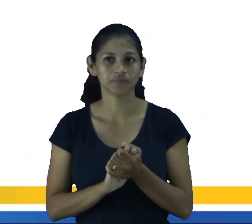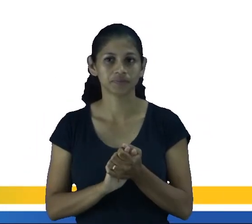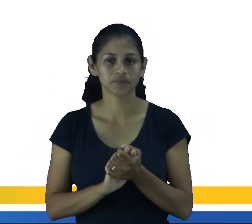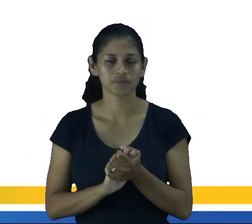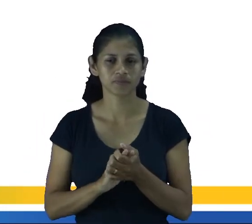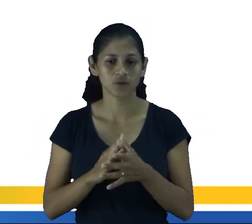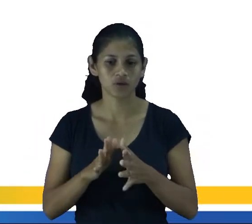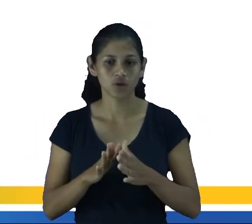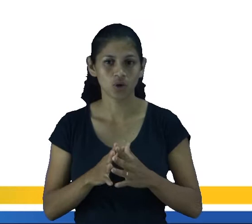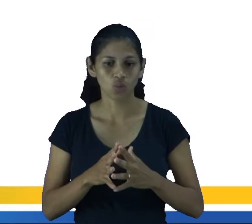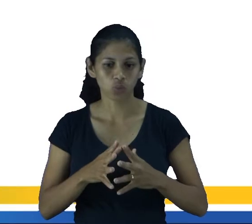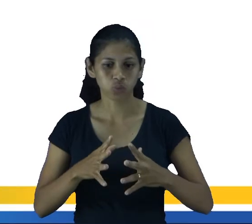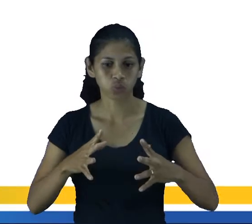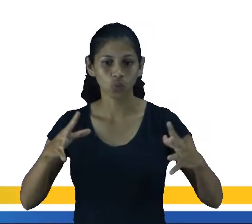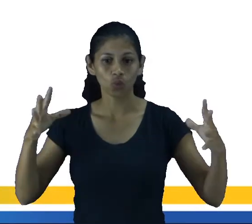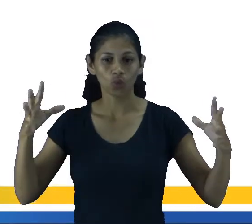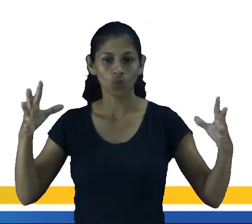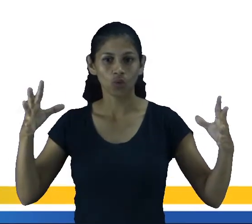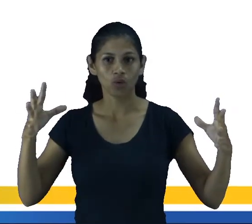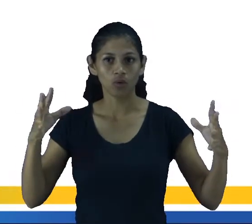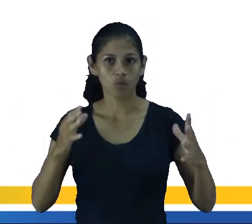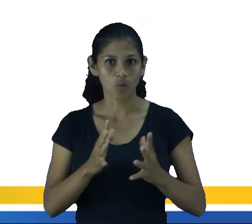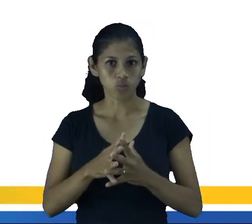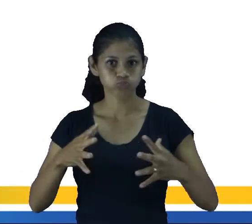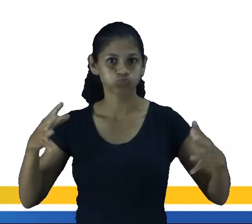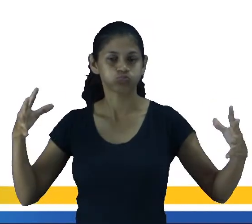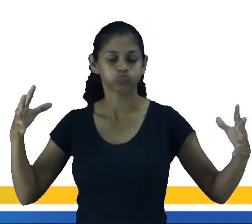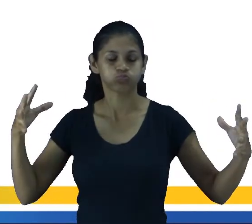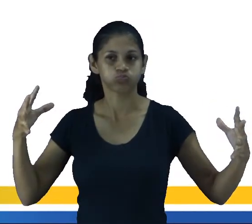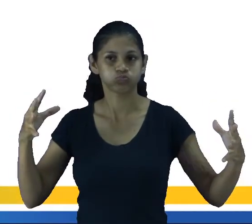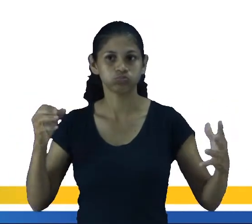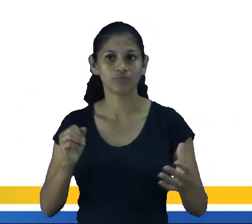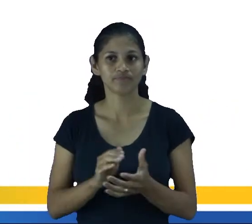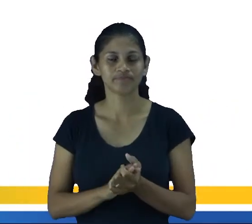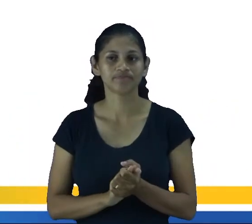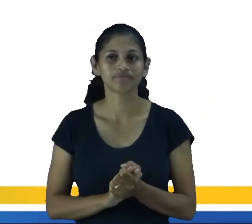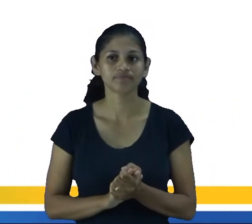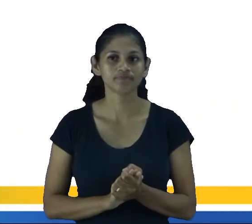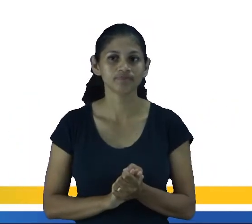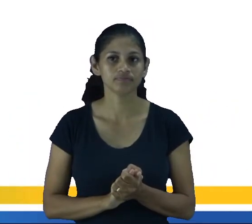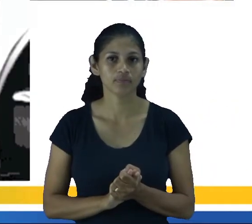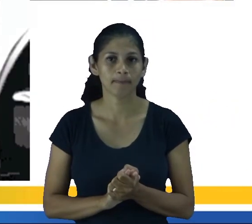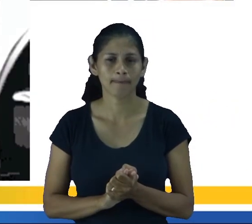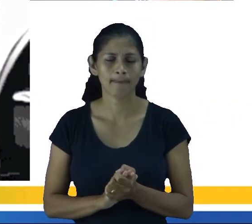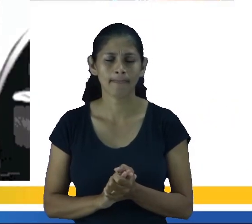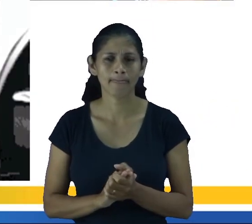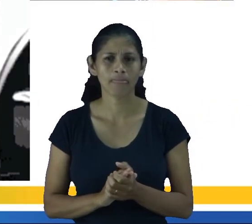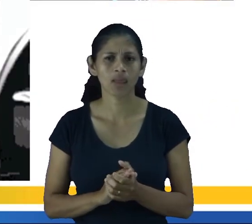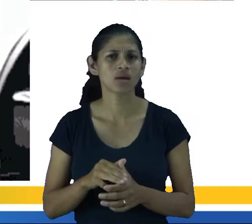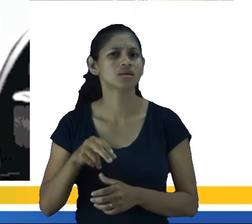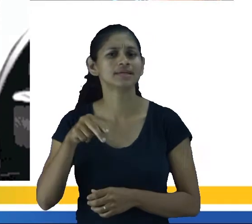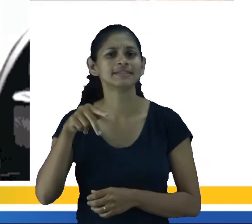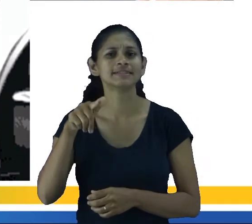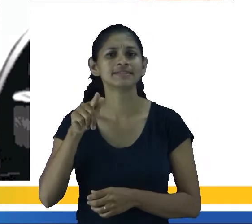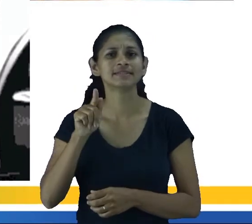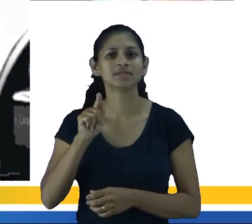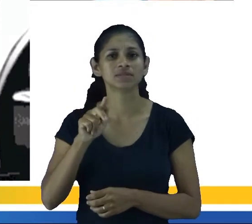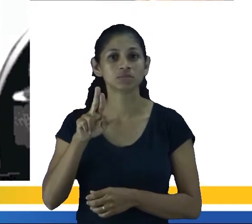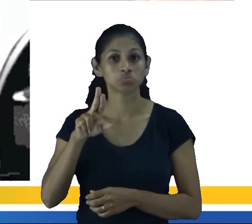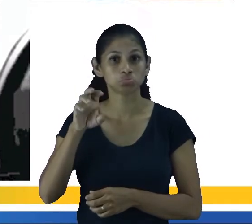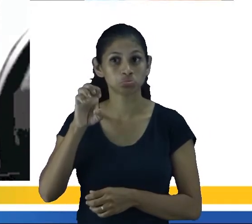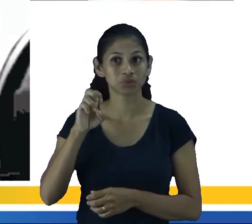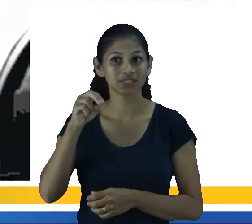Ele infle e vai liberar mais 2Na. Vamos ver aqui. Quem nunca teve essa oportunidade de ver um